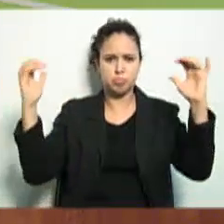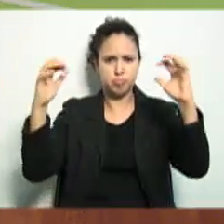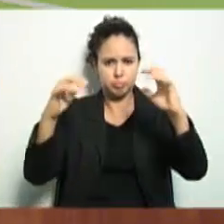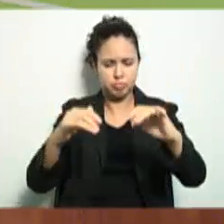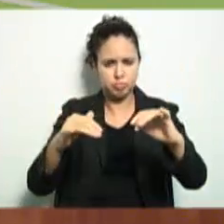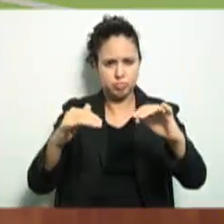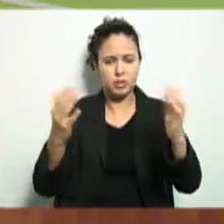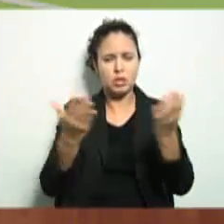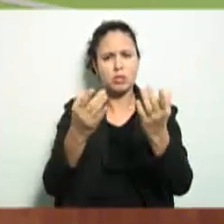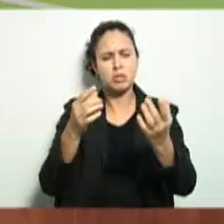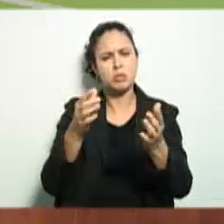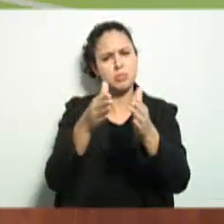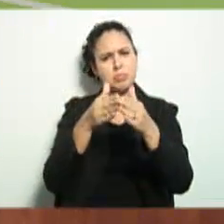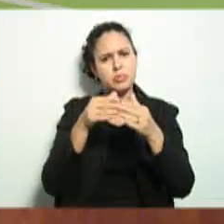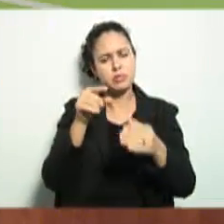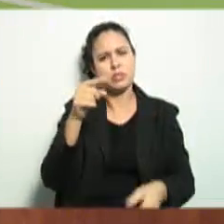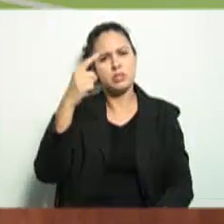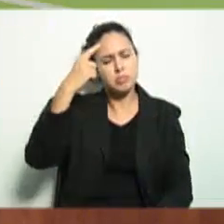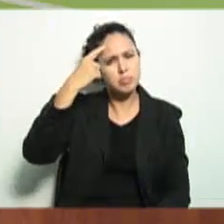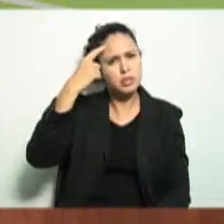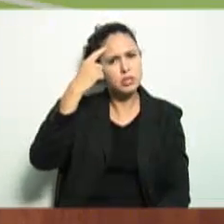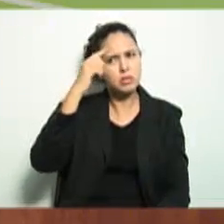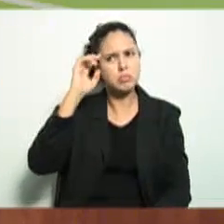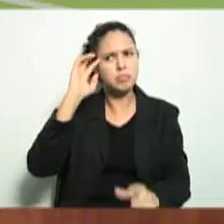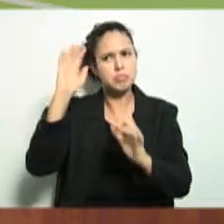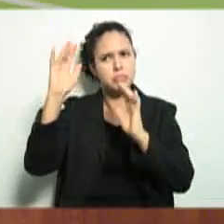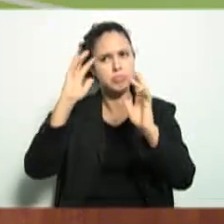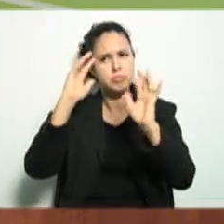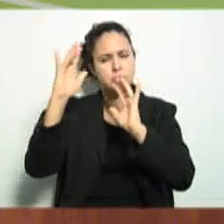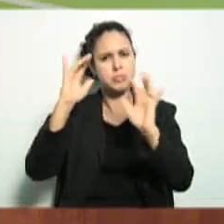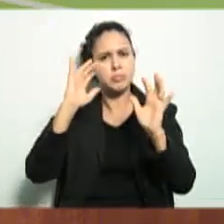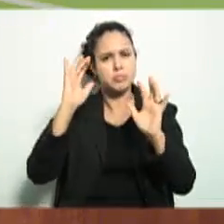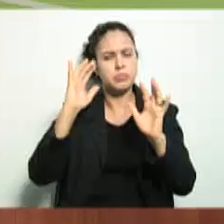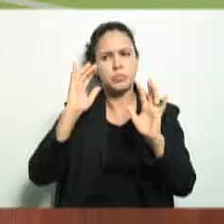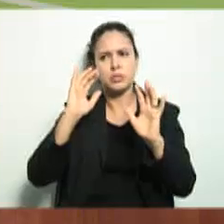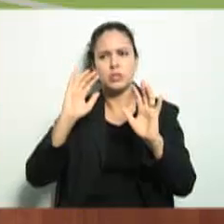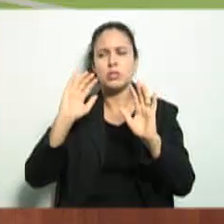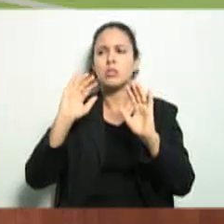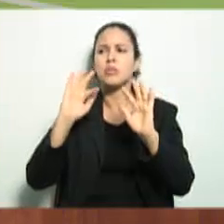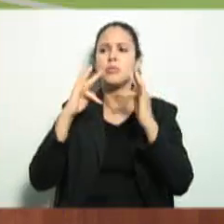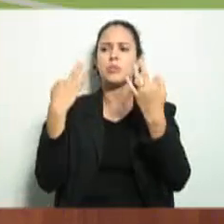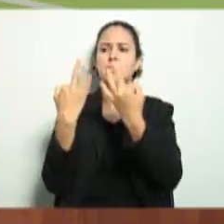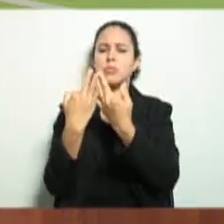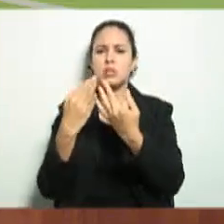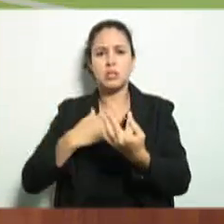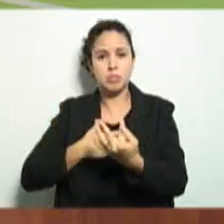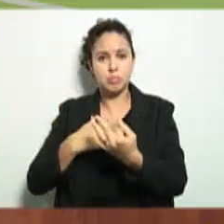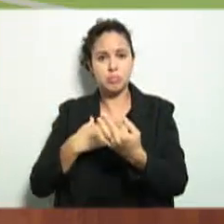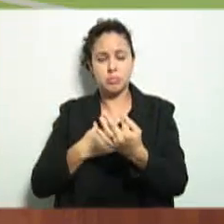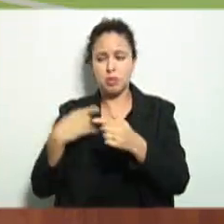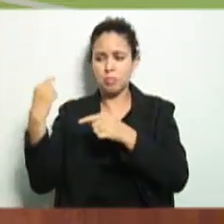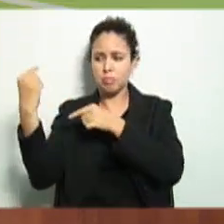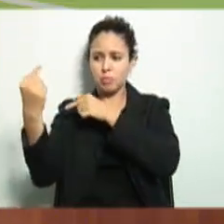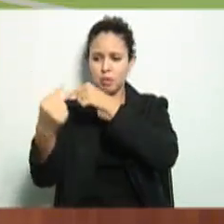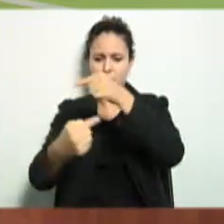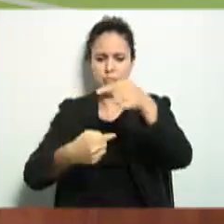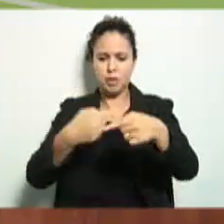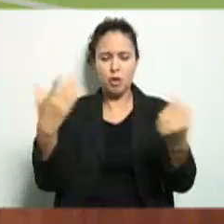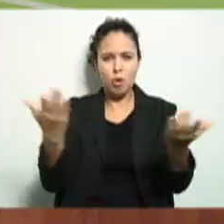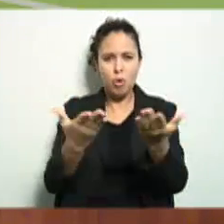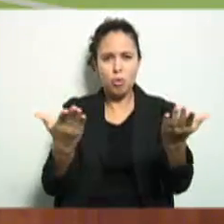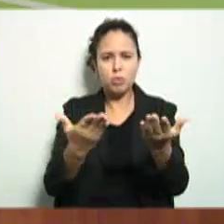pensassem qual ciclo trouxe a família de vocês para cá. E se vocês puderem até comentar aqui, a gente também recebe